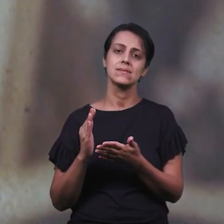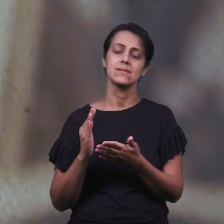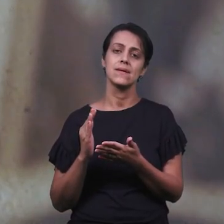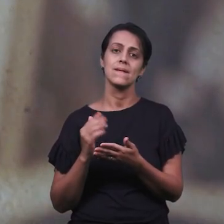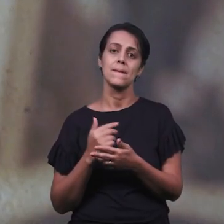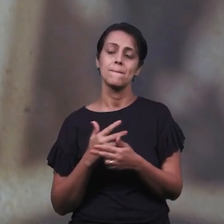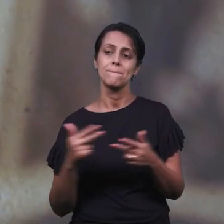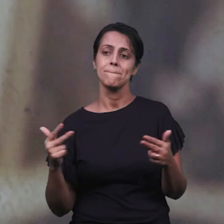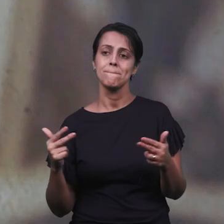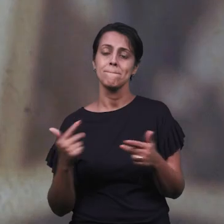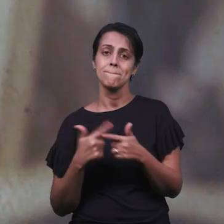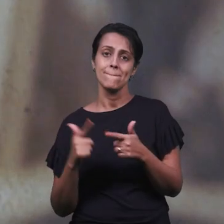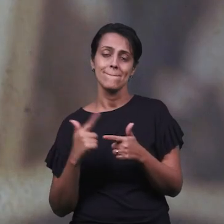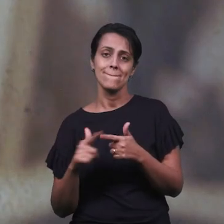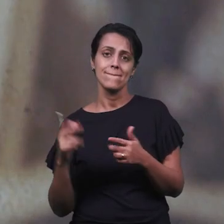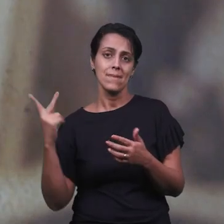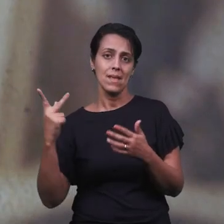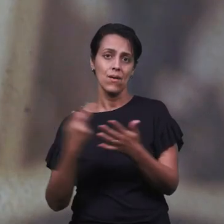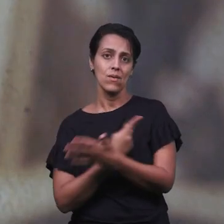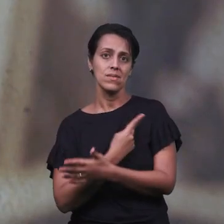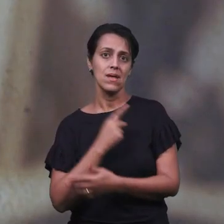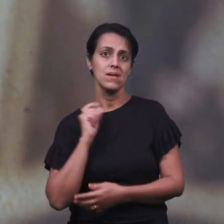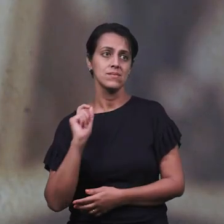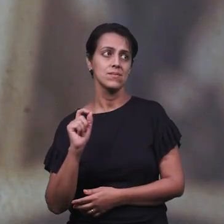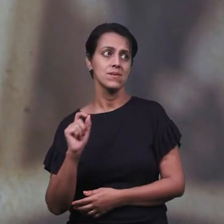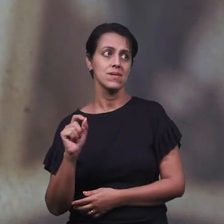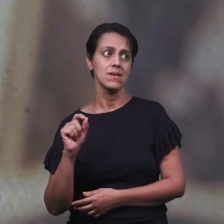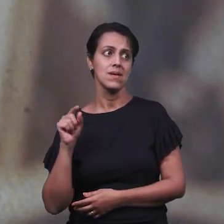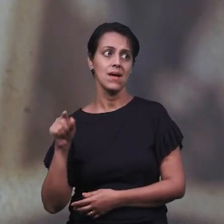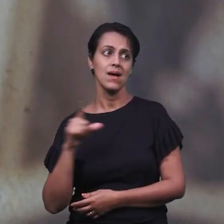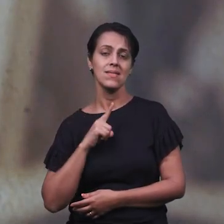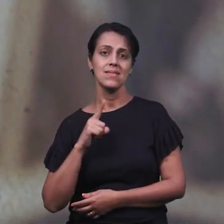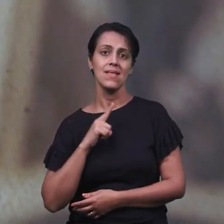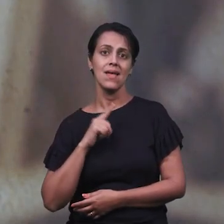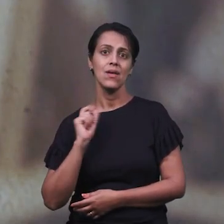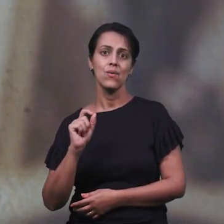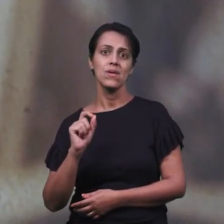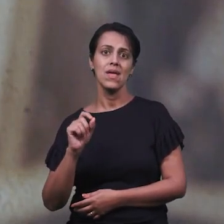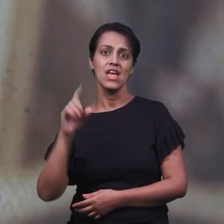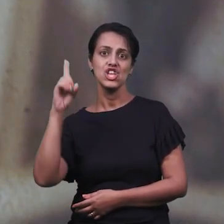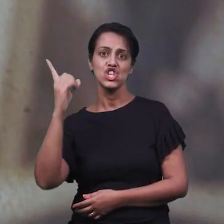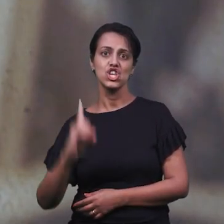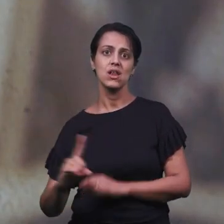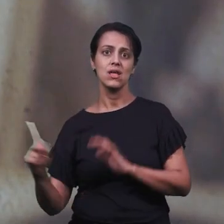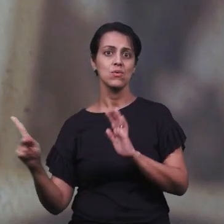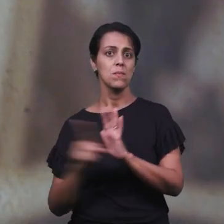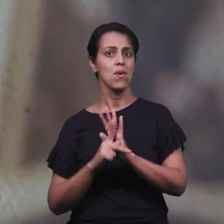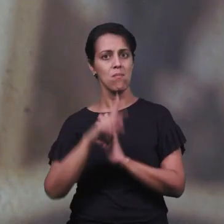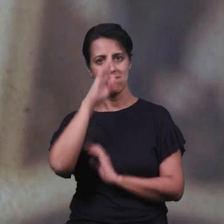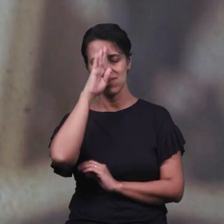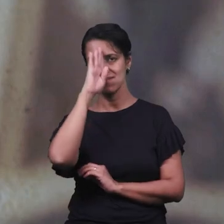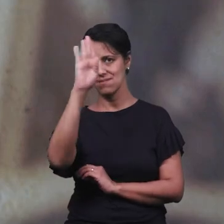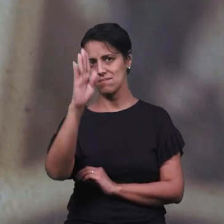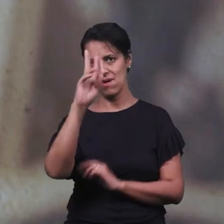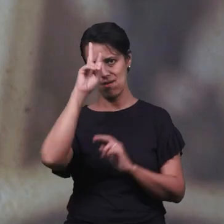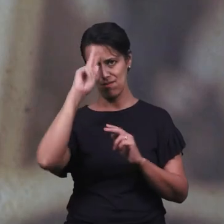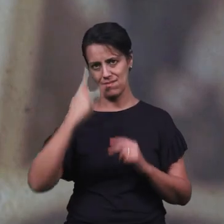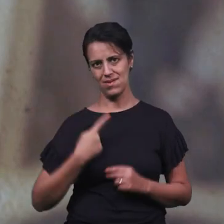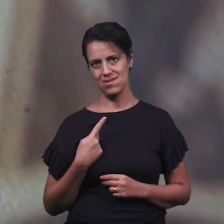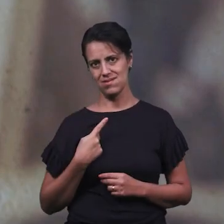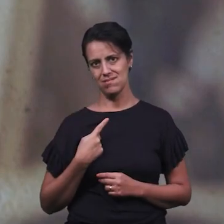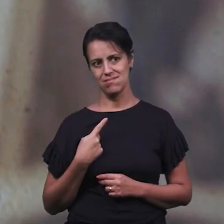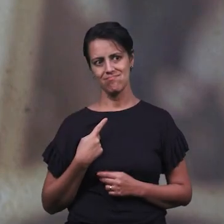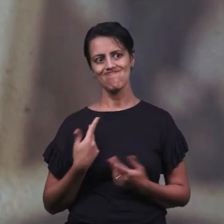ordem onde envolvem direitos fundamentais. Então, você não negocia